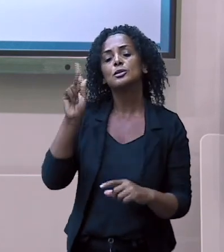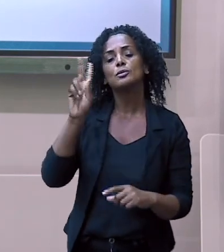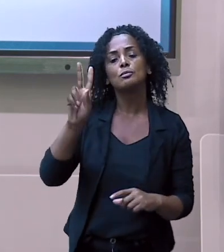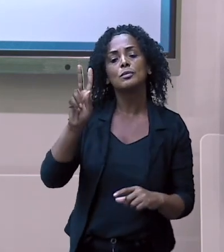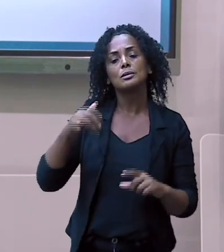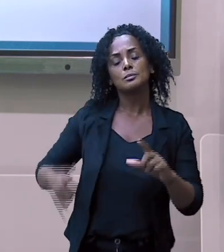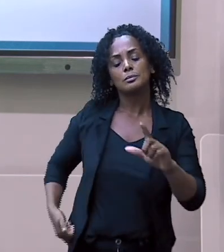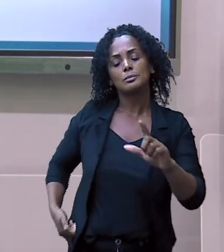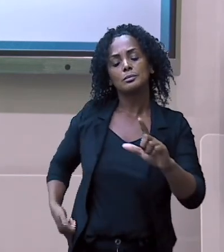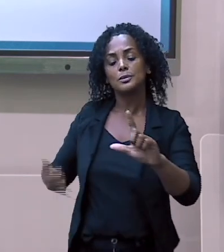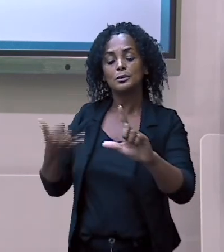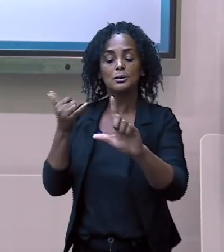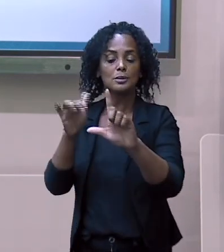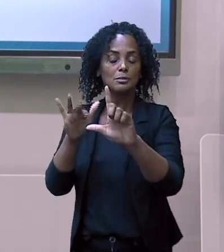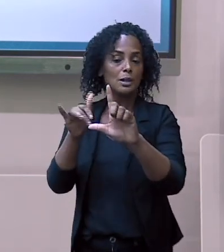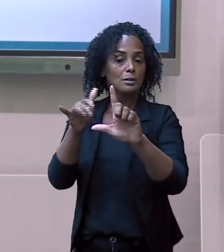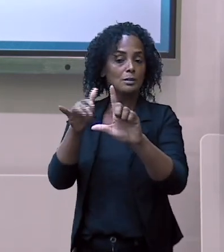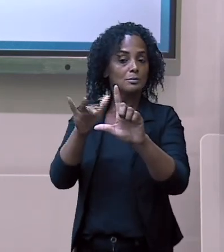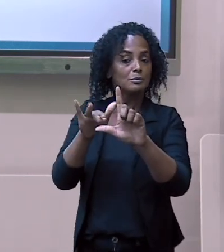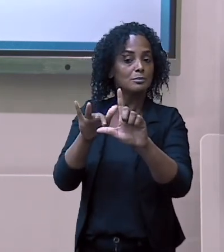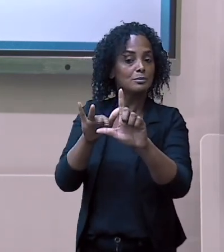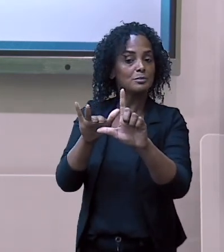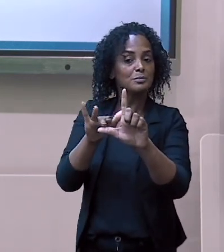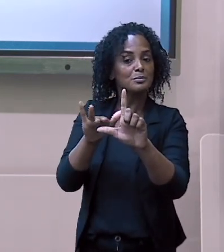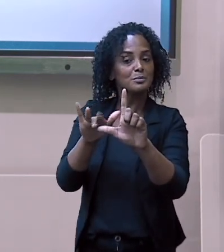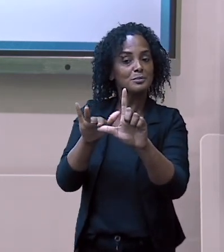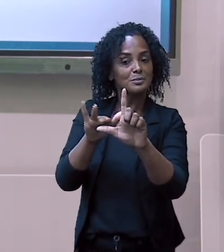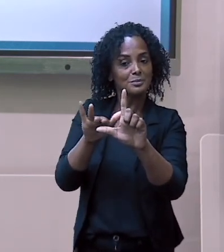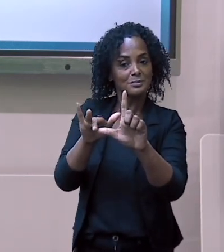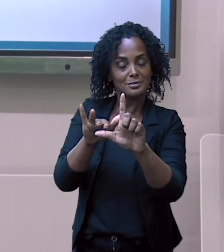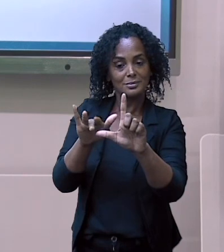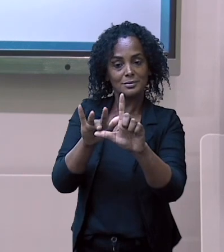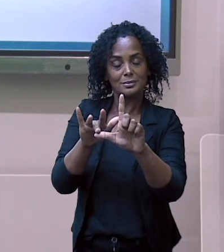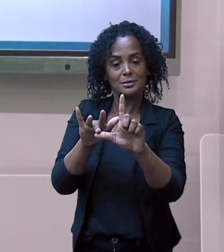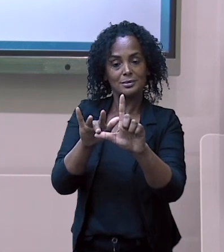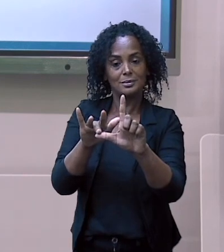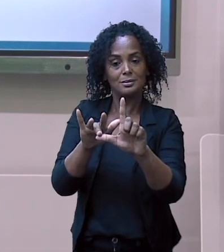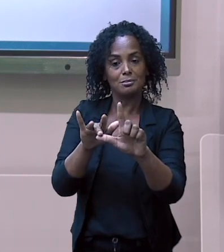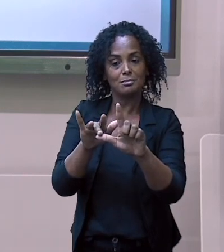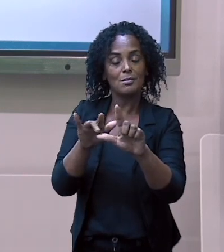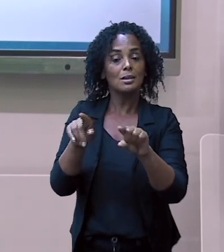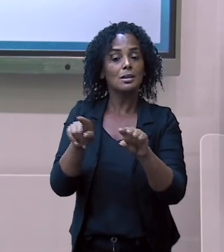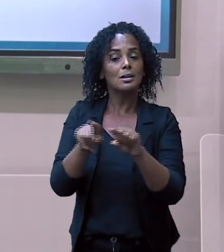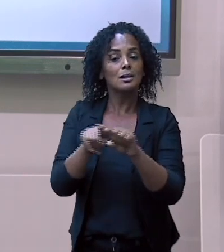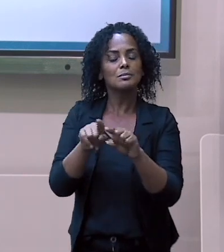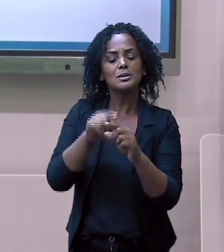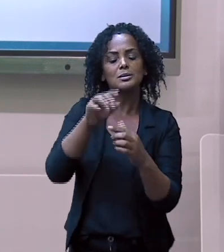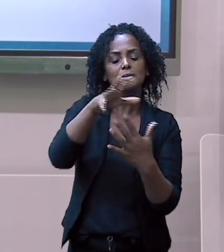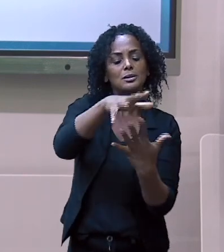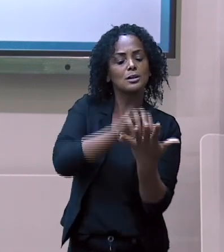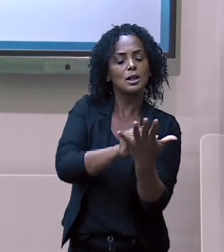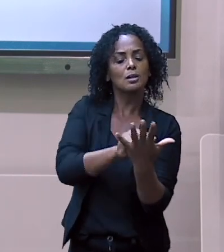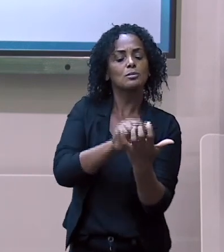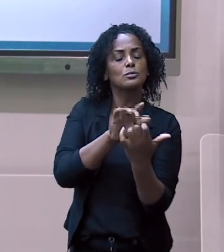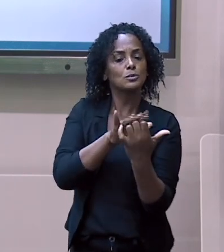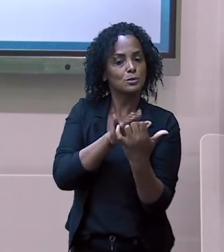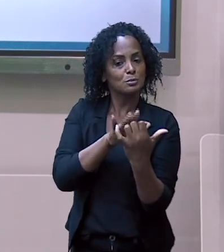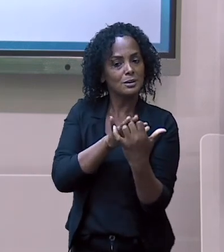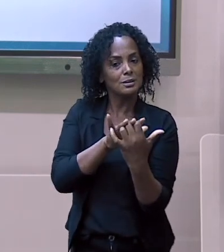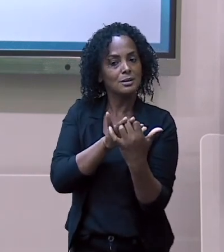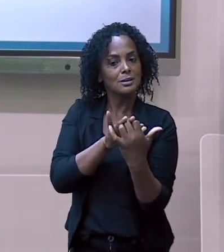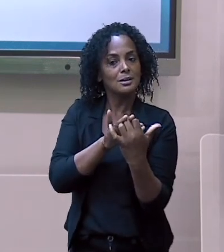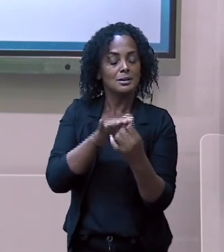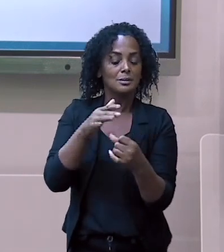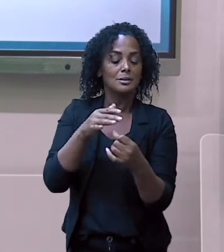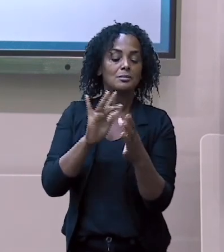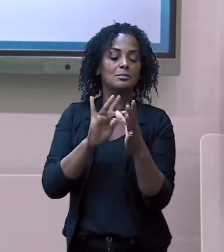smedgv.com/aluno, aponte a câmera do seu celular na imagem que aparece no canto da tela. Se inscreva no nosso canal do